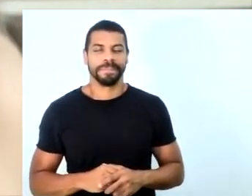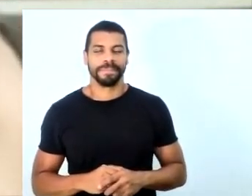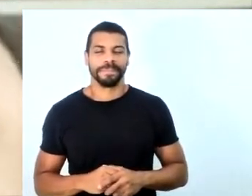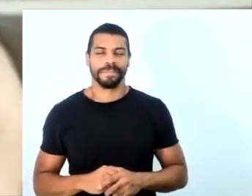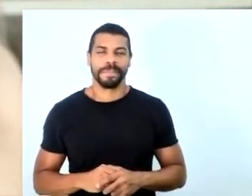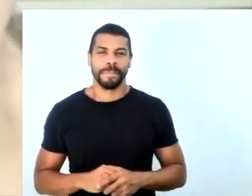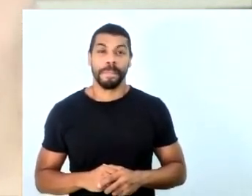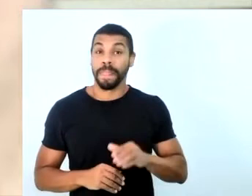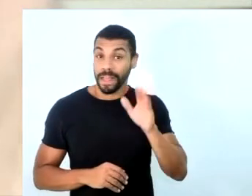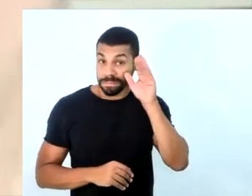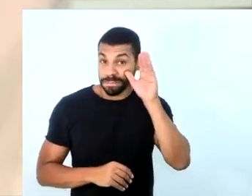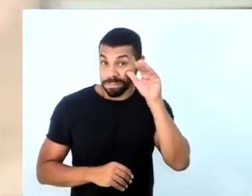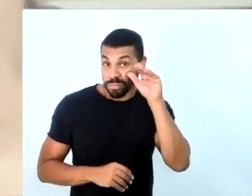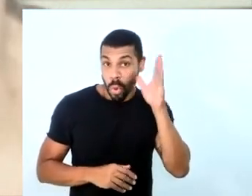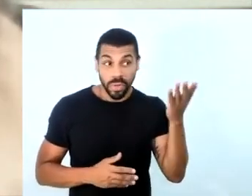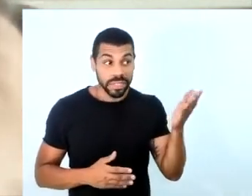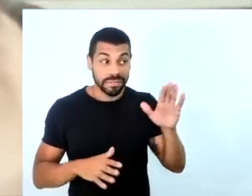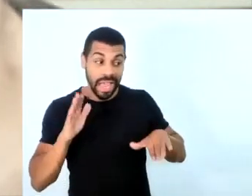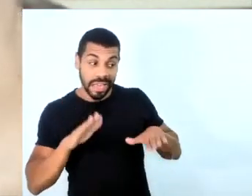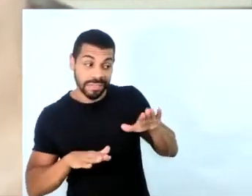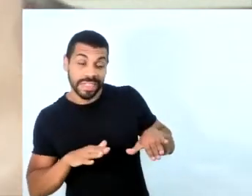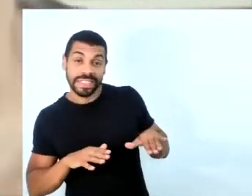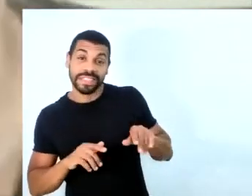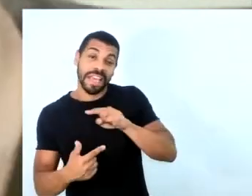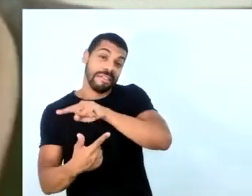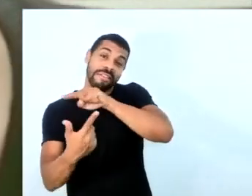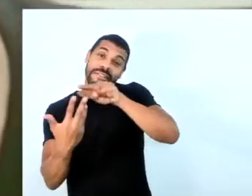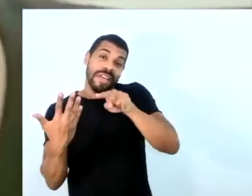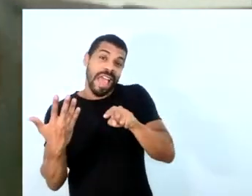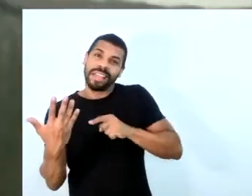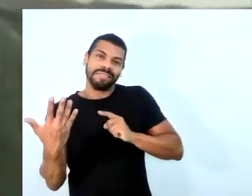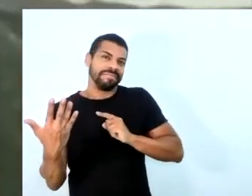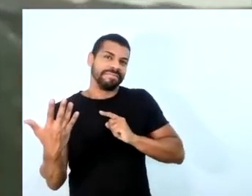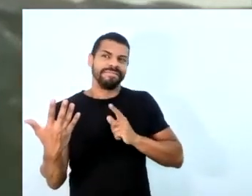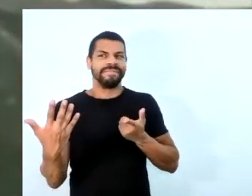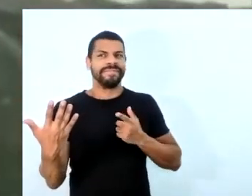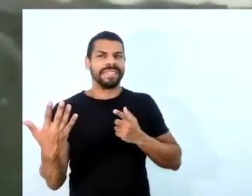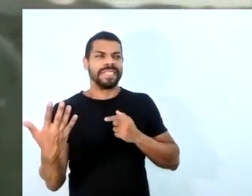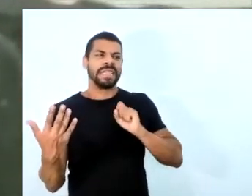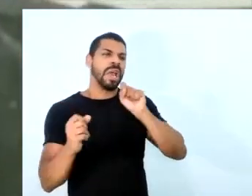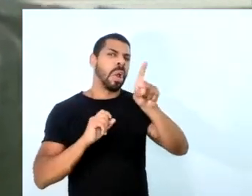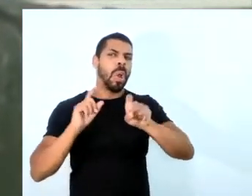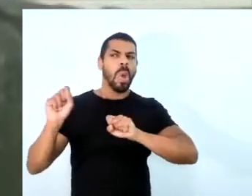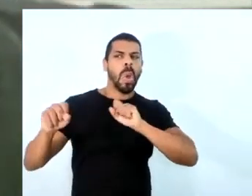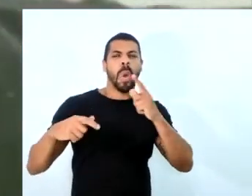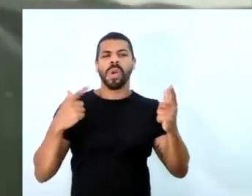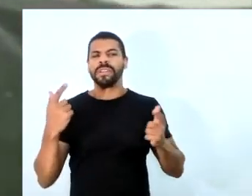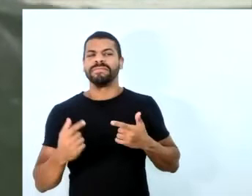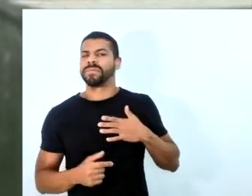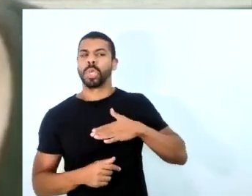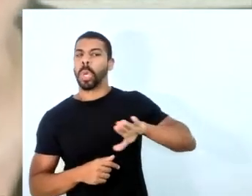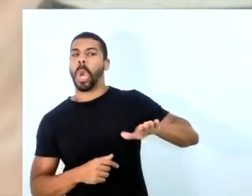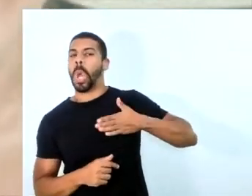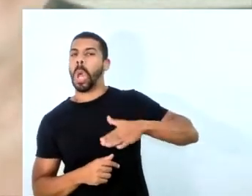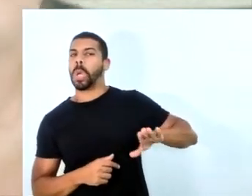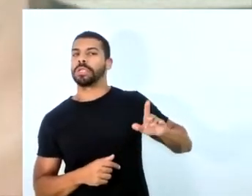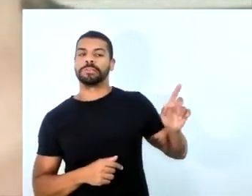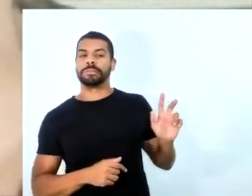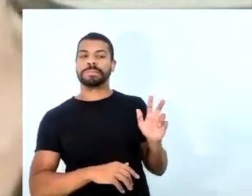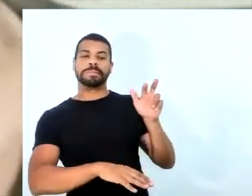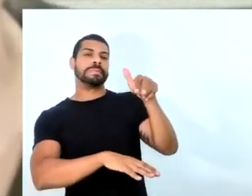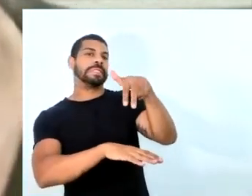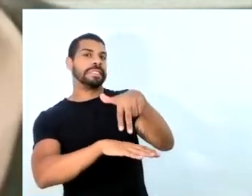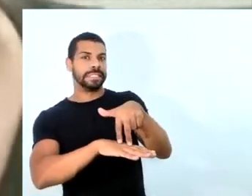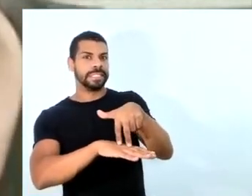É uma curiosidade, porque eu achei que quando a Cristina falou assim, quase como um lugar sagrado, a montadora recebe, e ela